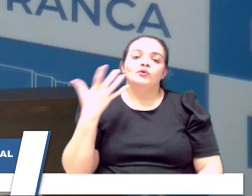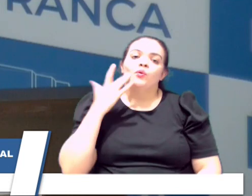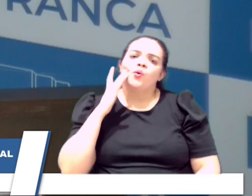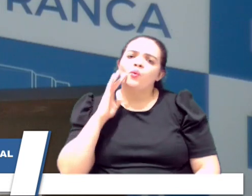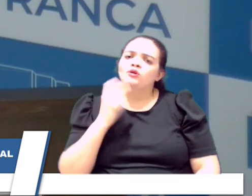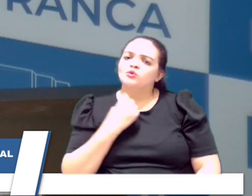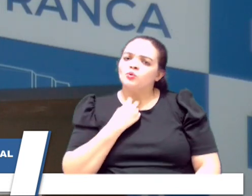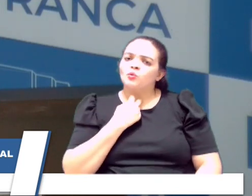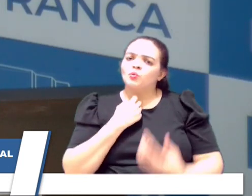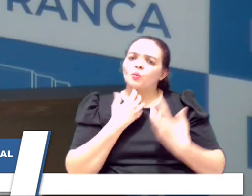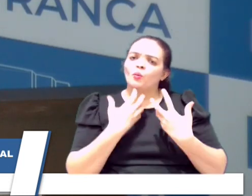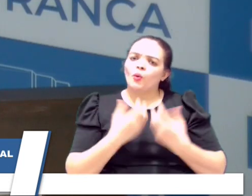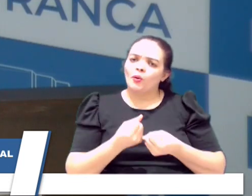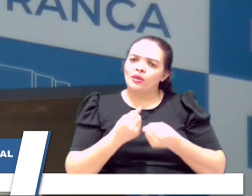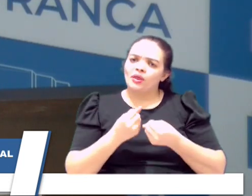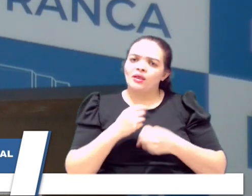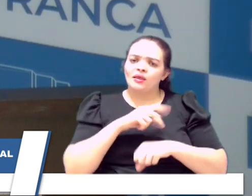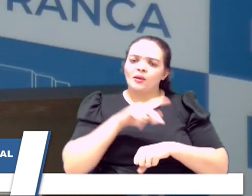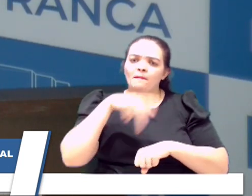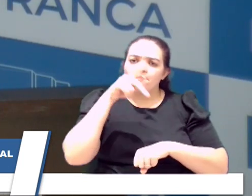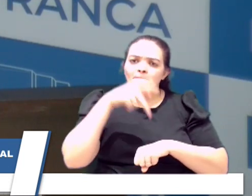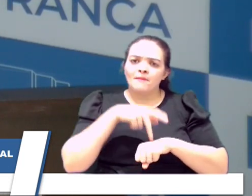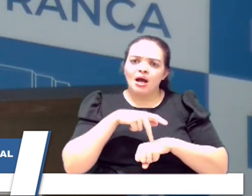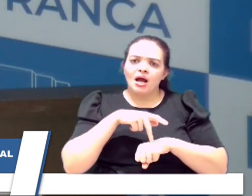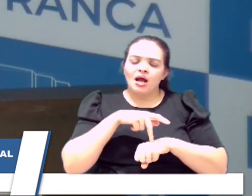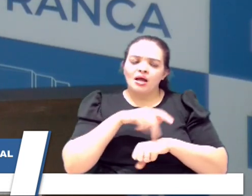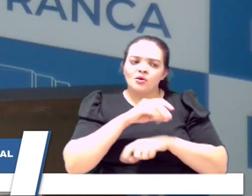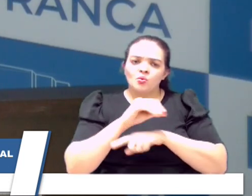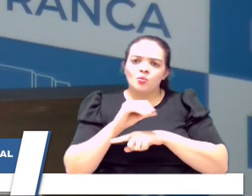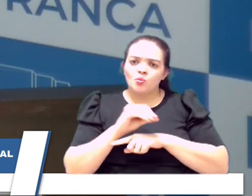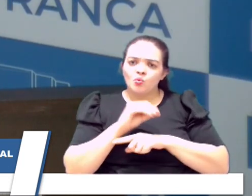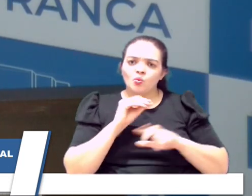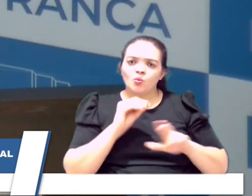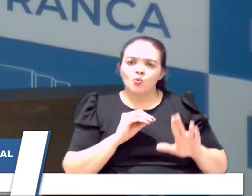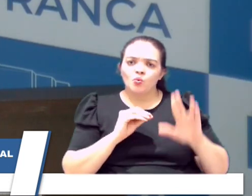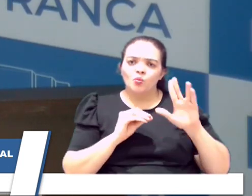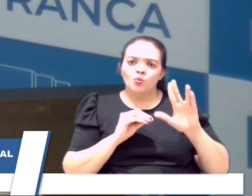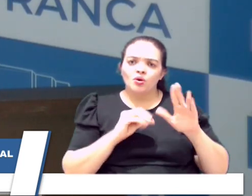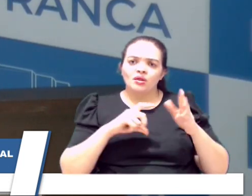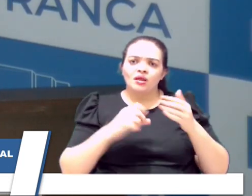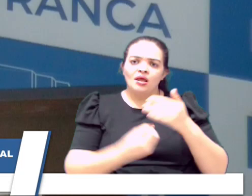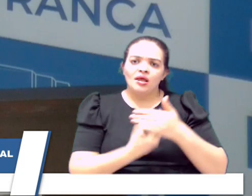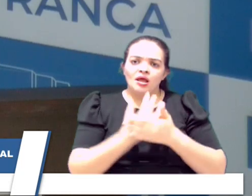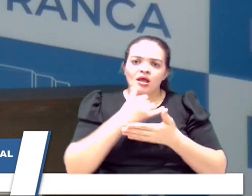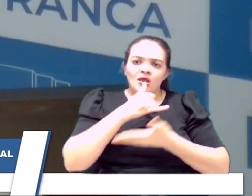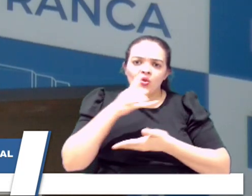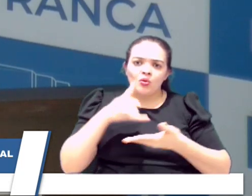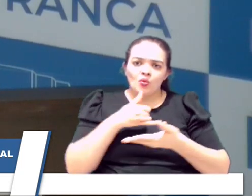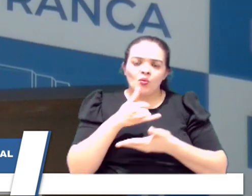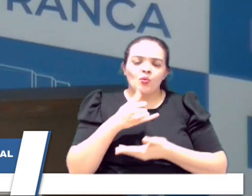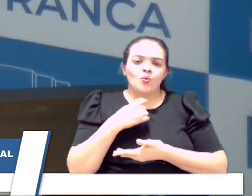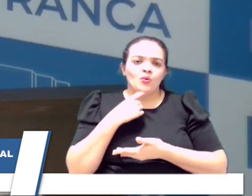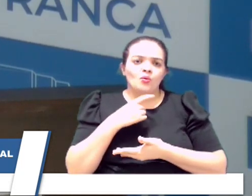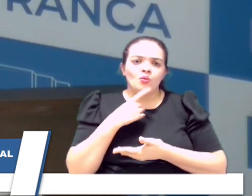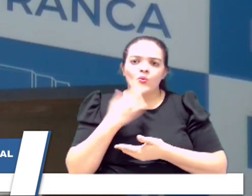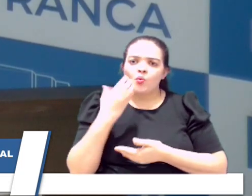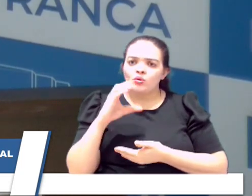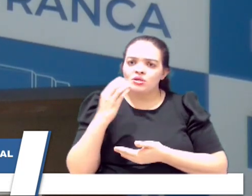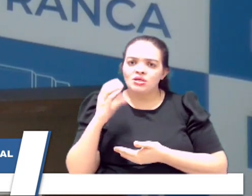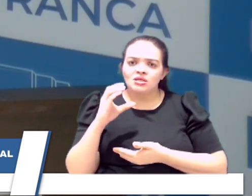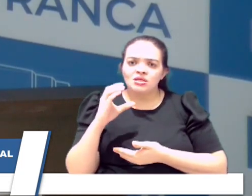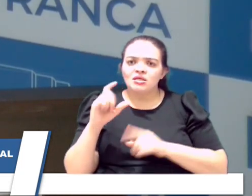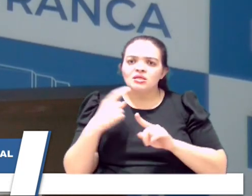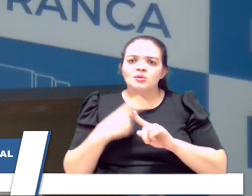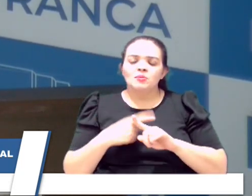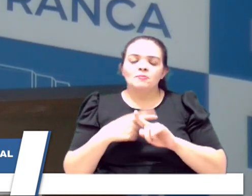inadmissível um país onde está cultivando a planta, está produzindo óleo, a gente não conseguir gerar ciência. Porque nós